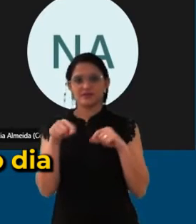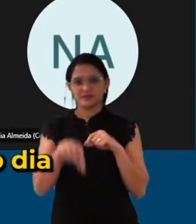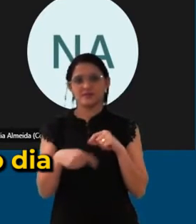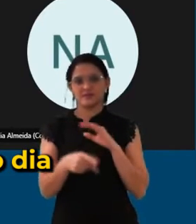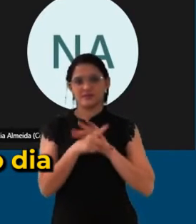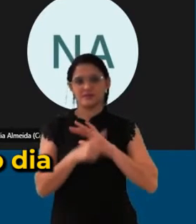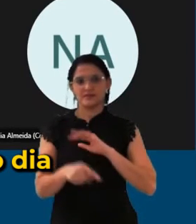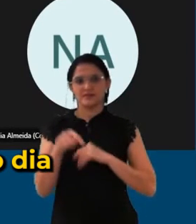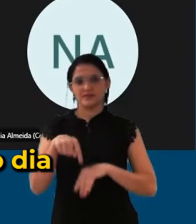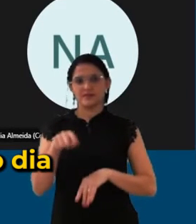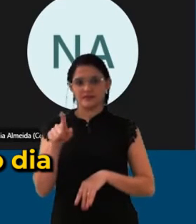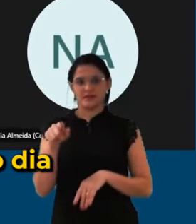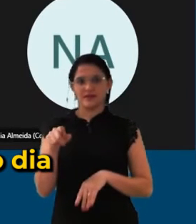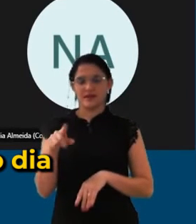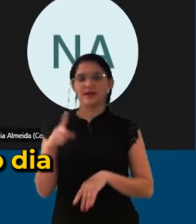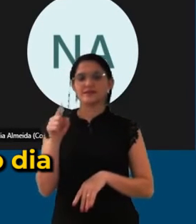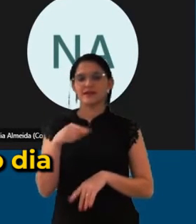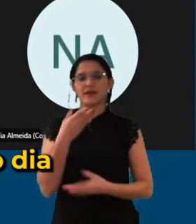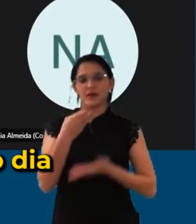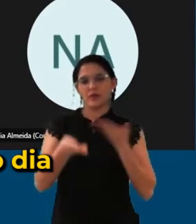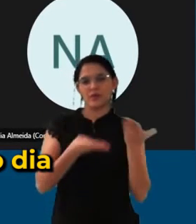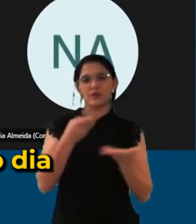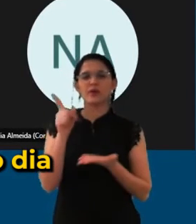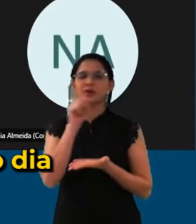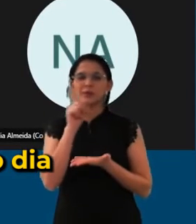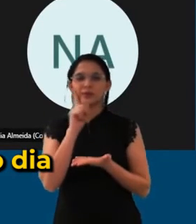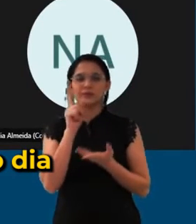direto do dia a dia aqui, né?